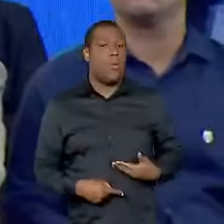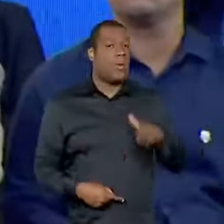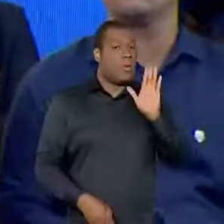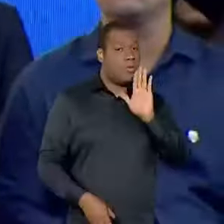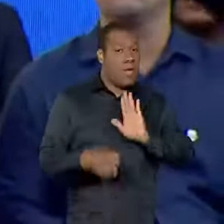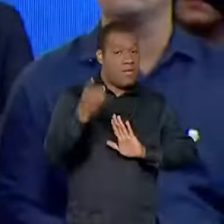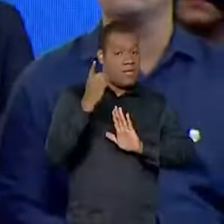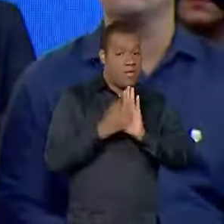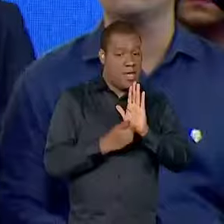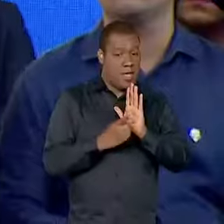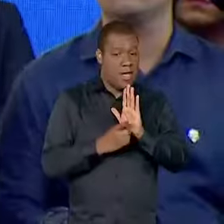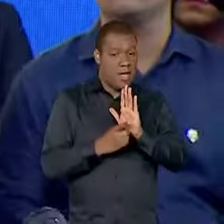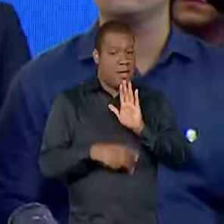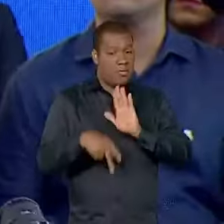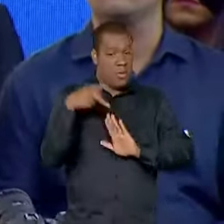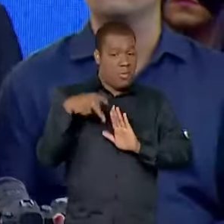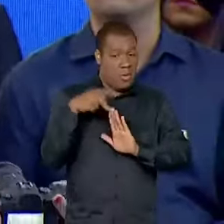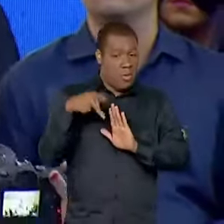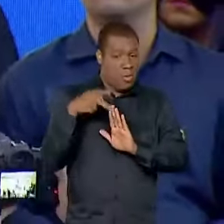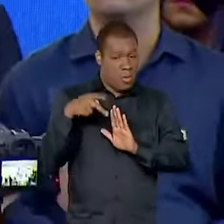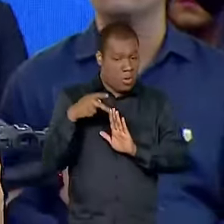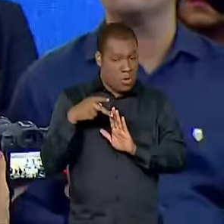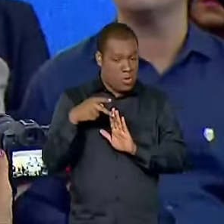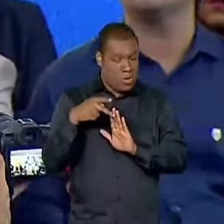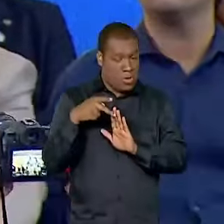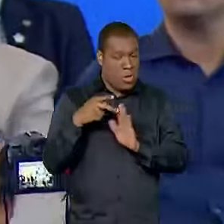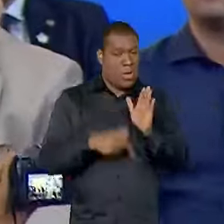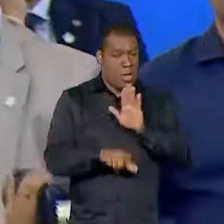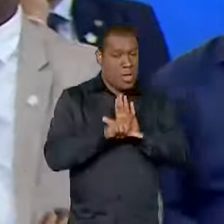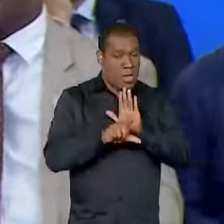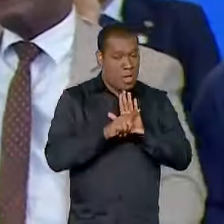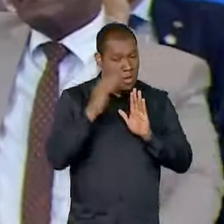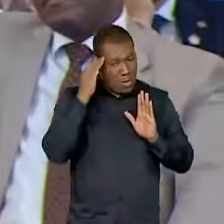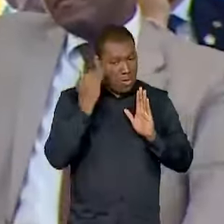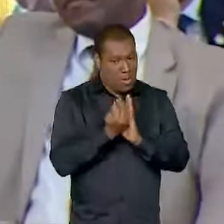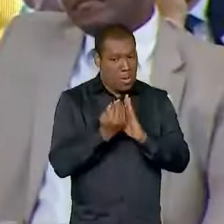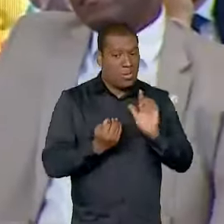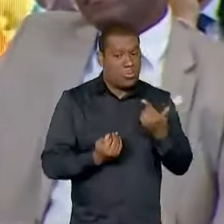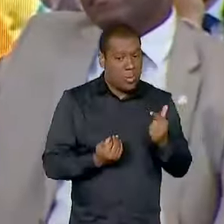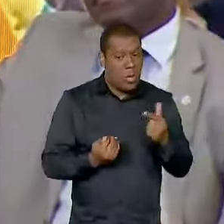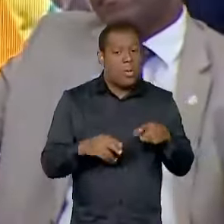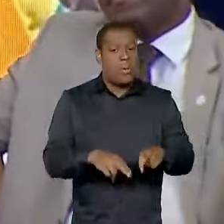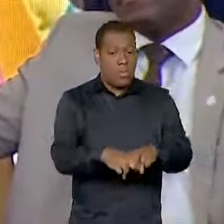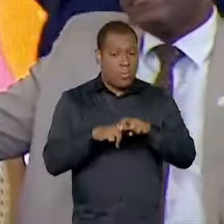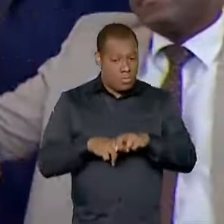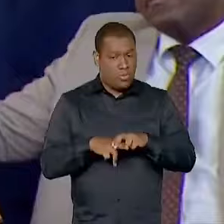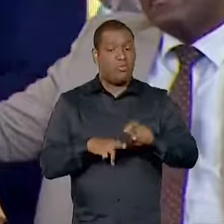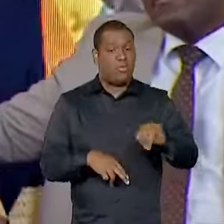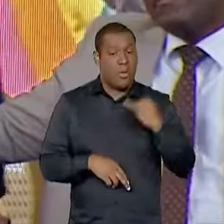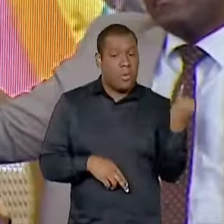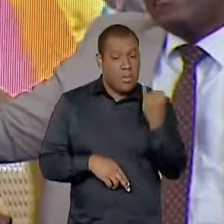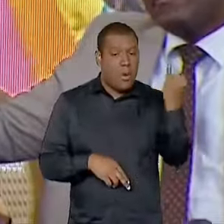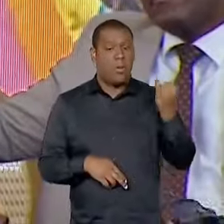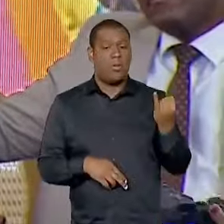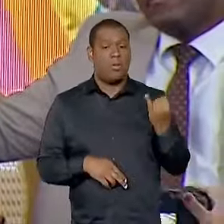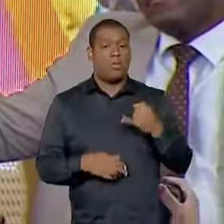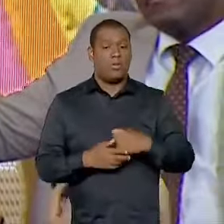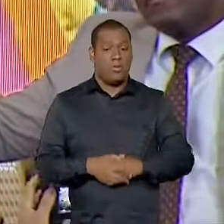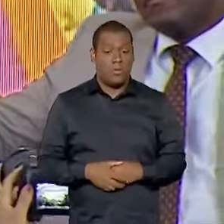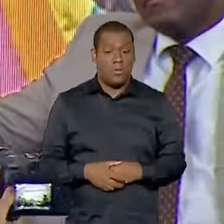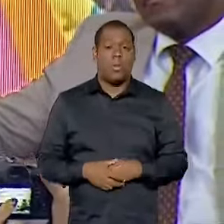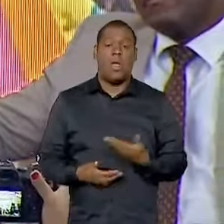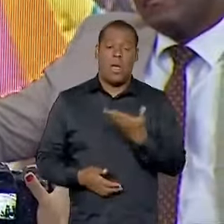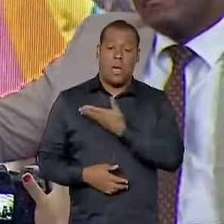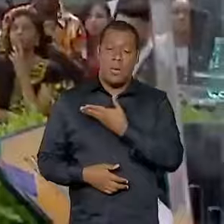decreto, tal como diz a portaria e tal como diz a lei. Portanto, é importante, queridos companheiros da Juventude,